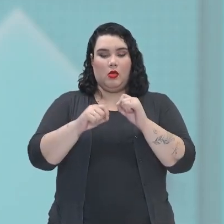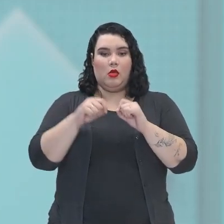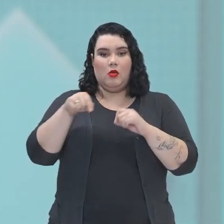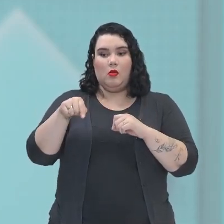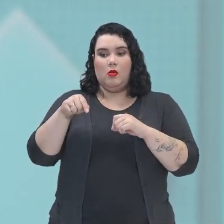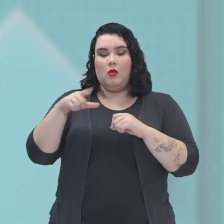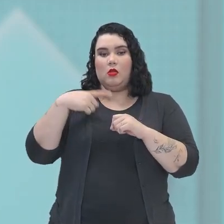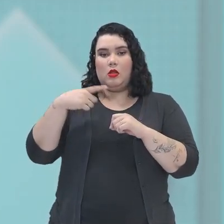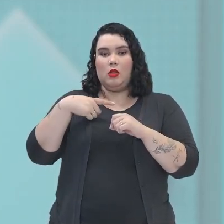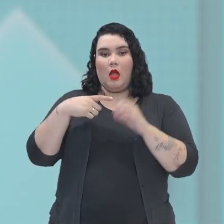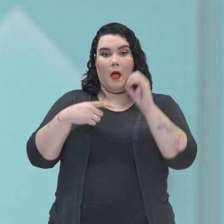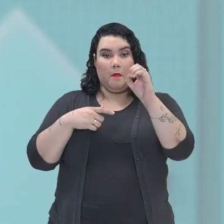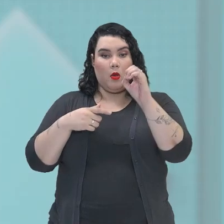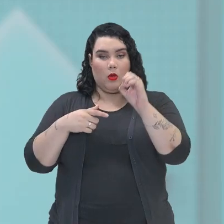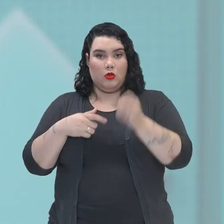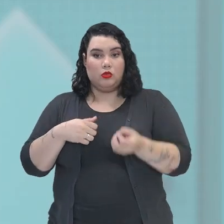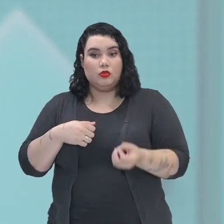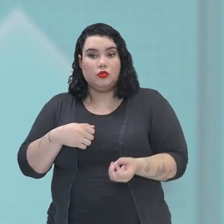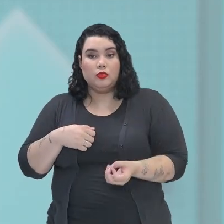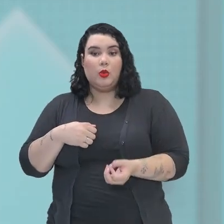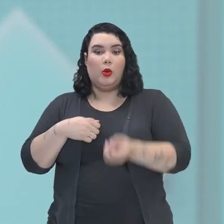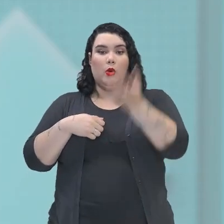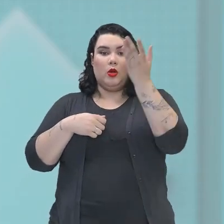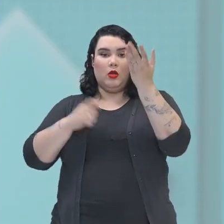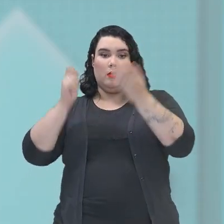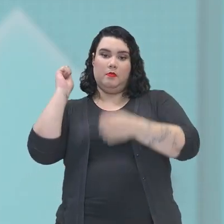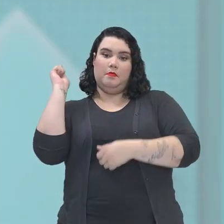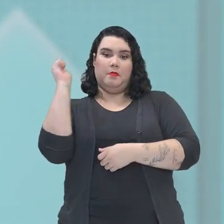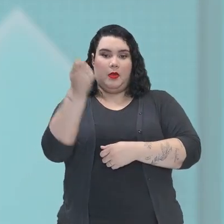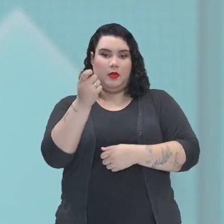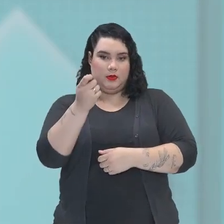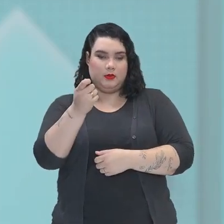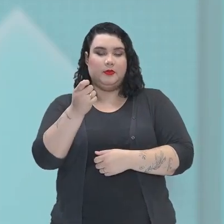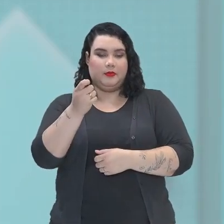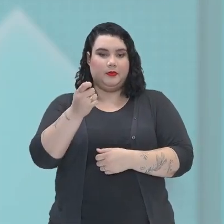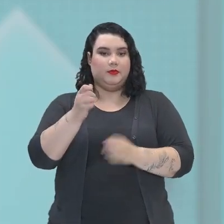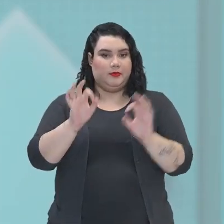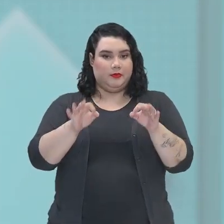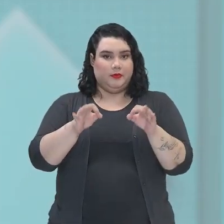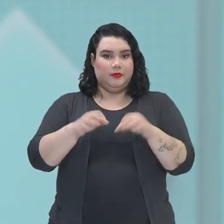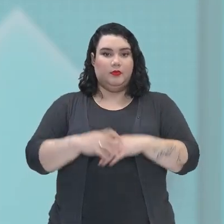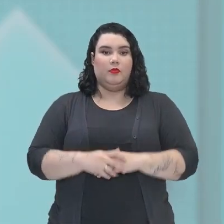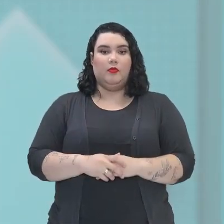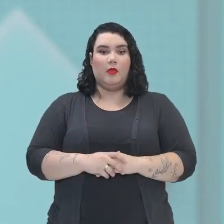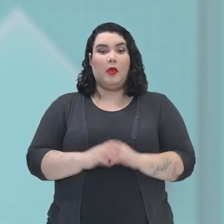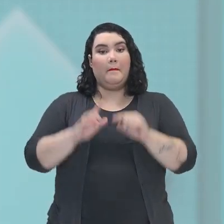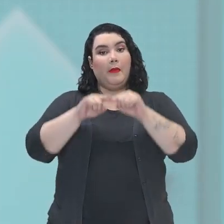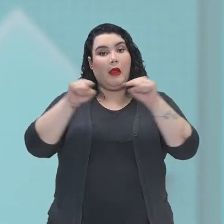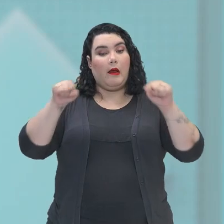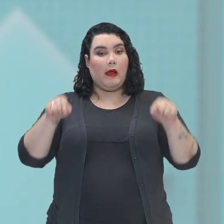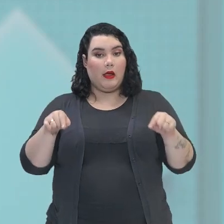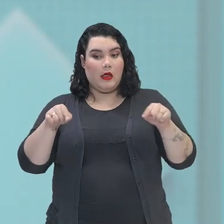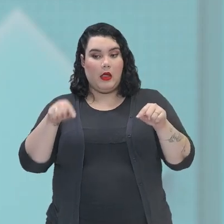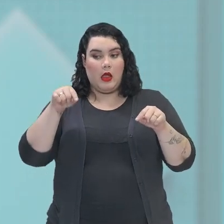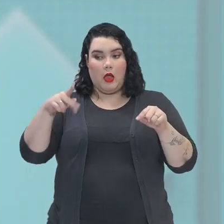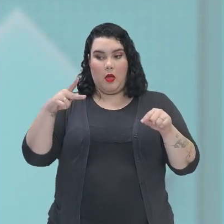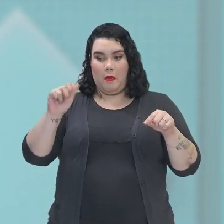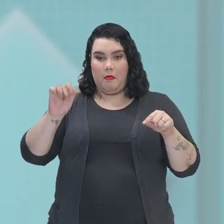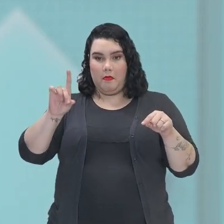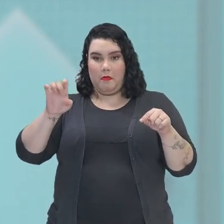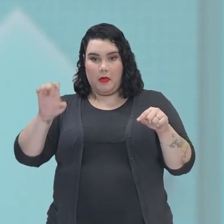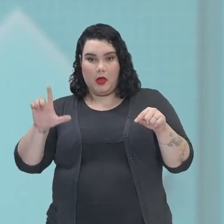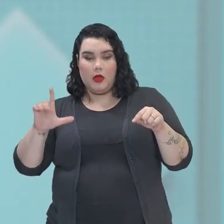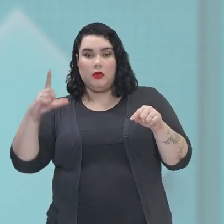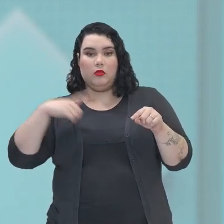jogando a bola para cima e você bate, certo? Já no pádel, não. No pádel,